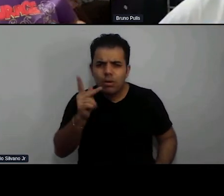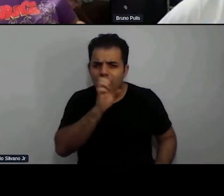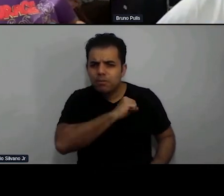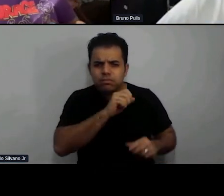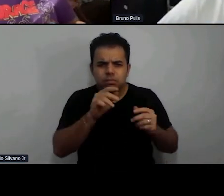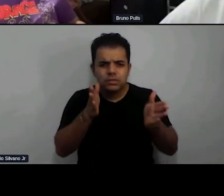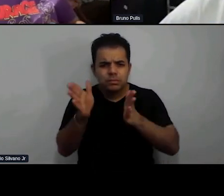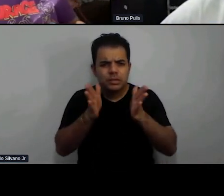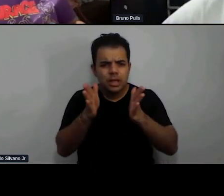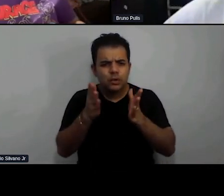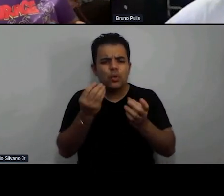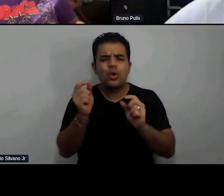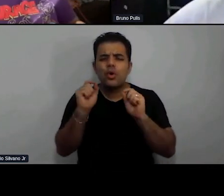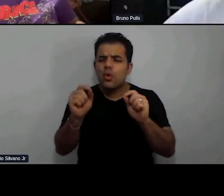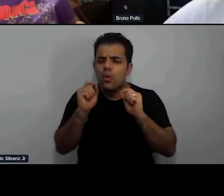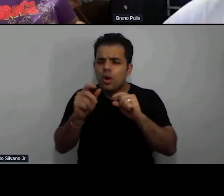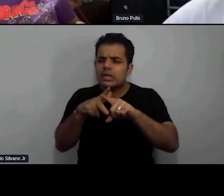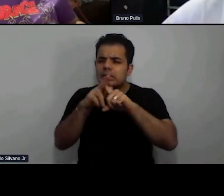serviços e